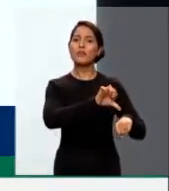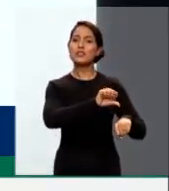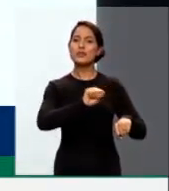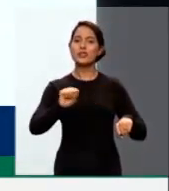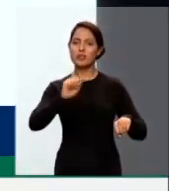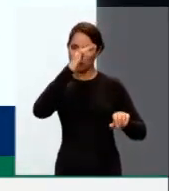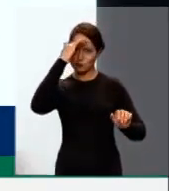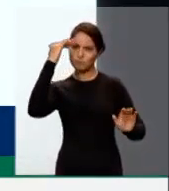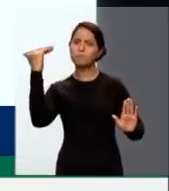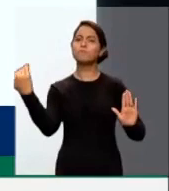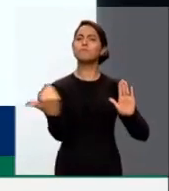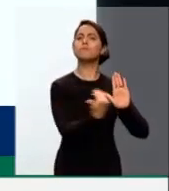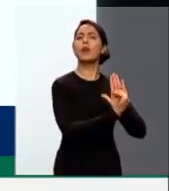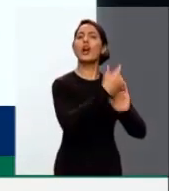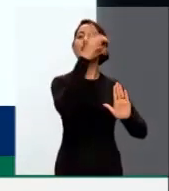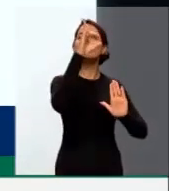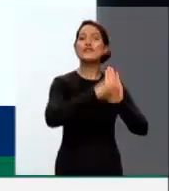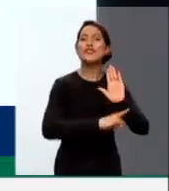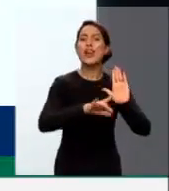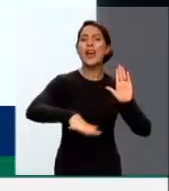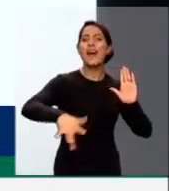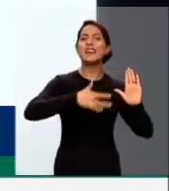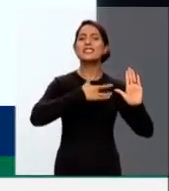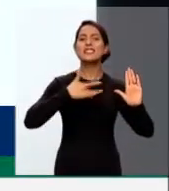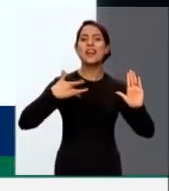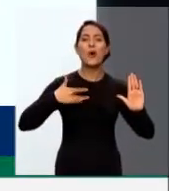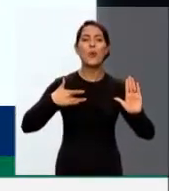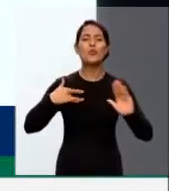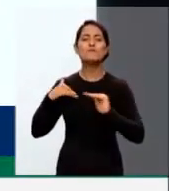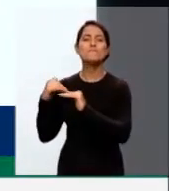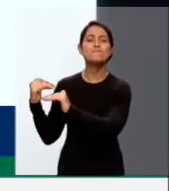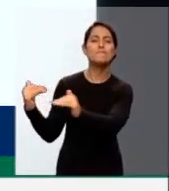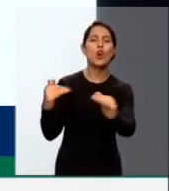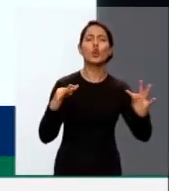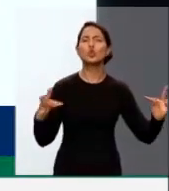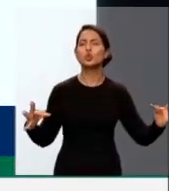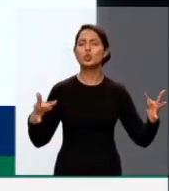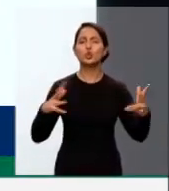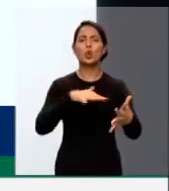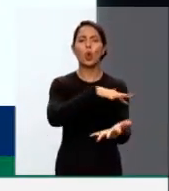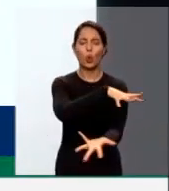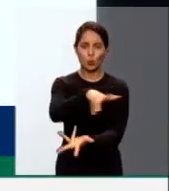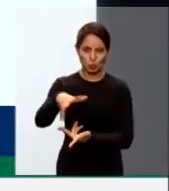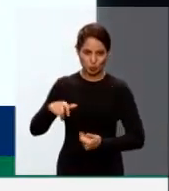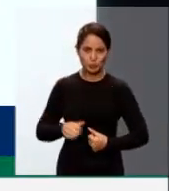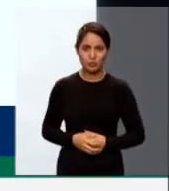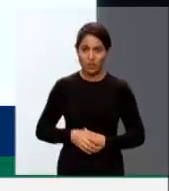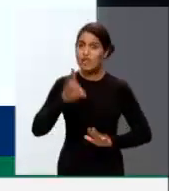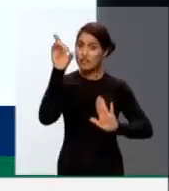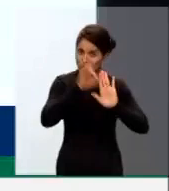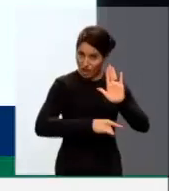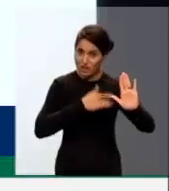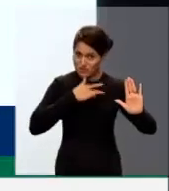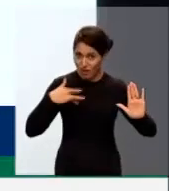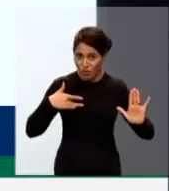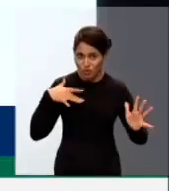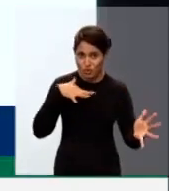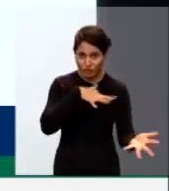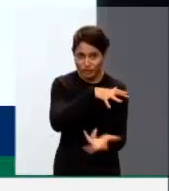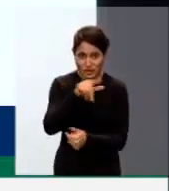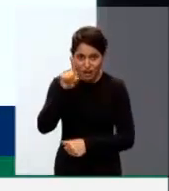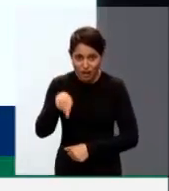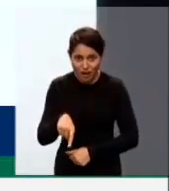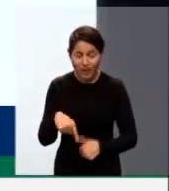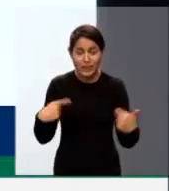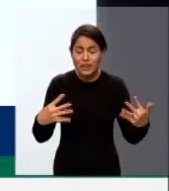o direito à saúde como um direito universal. E, por isso, se é um direito universal, precisa ser também um direito